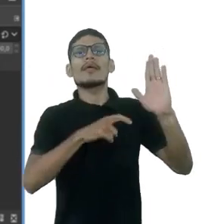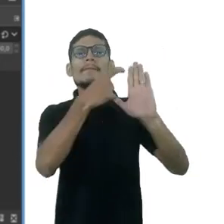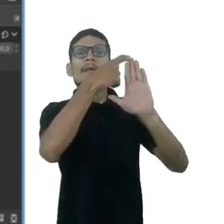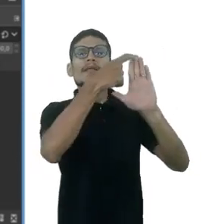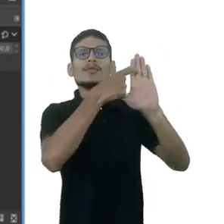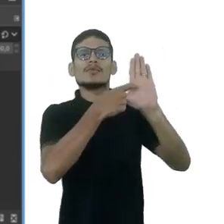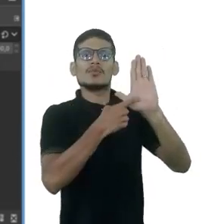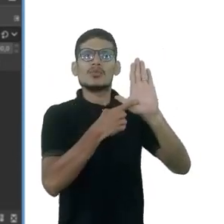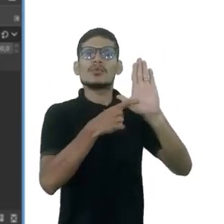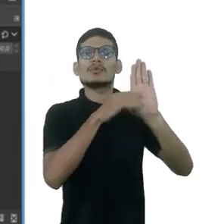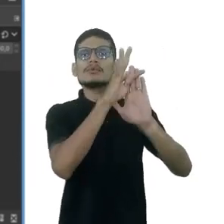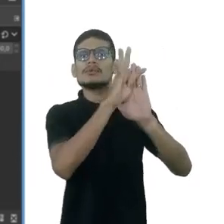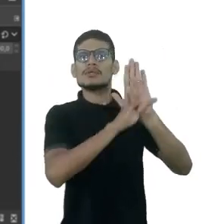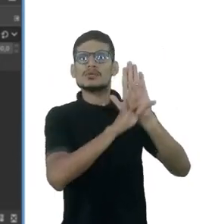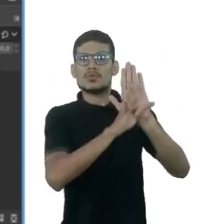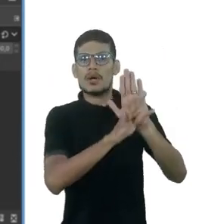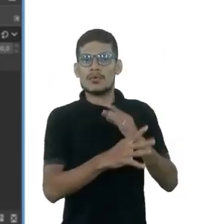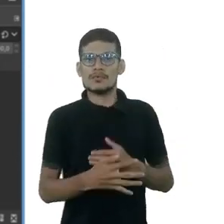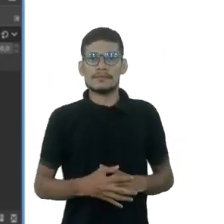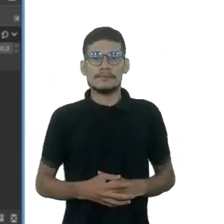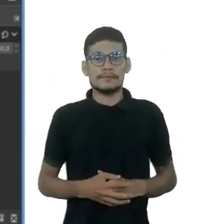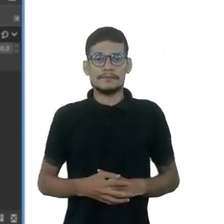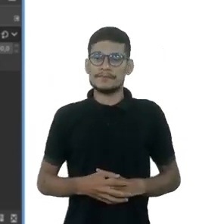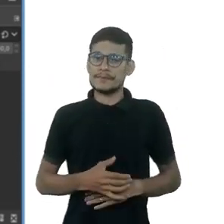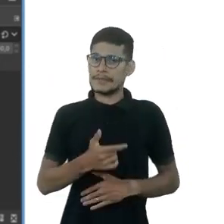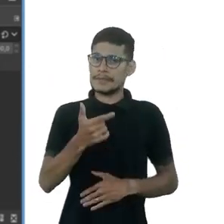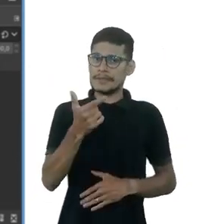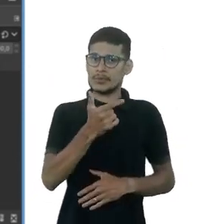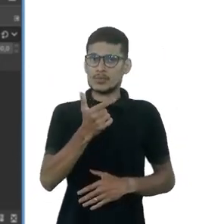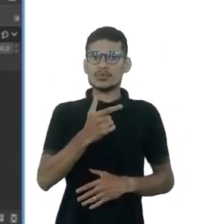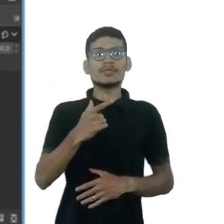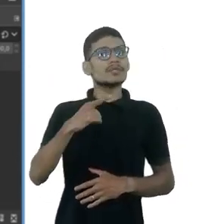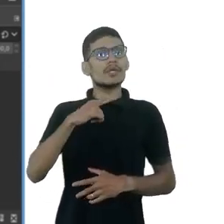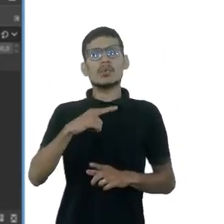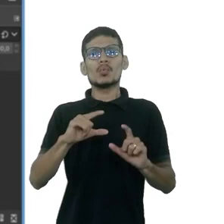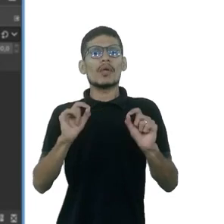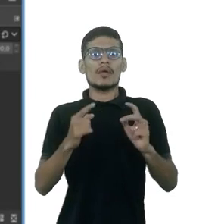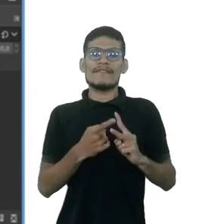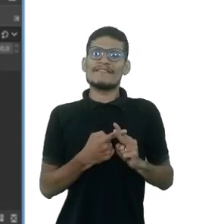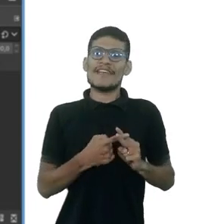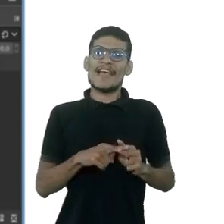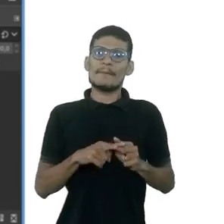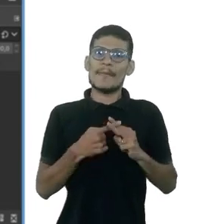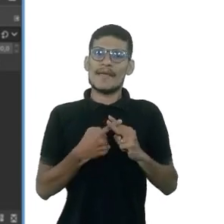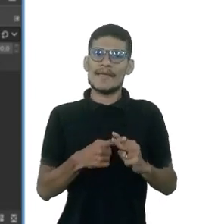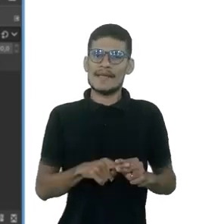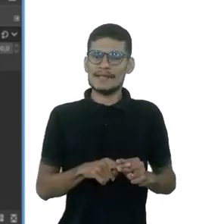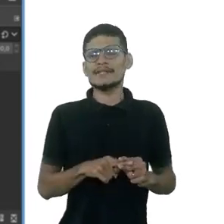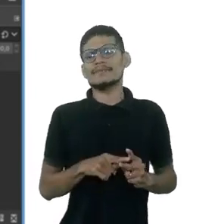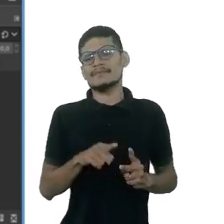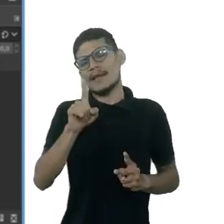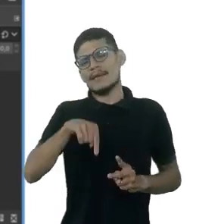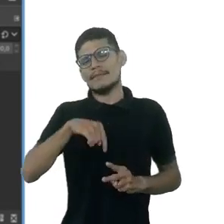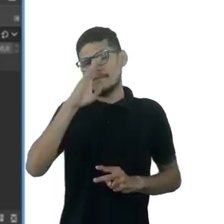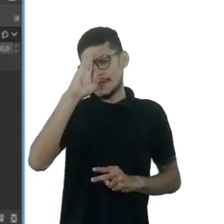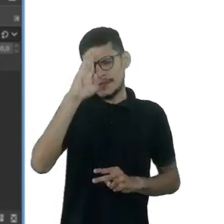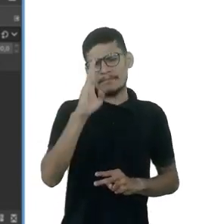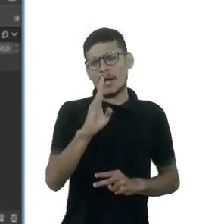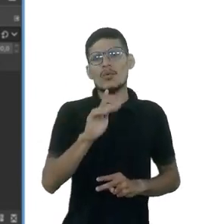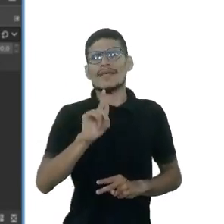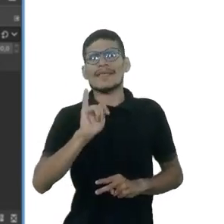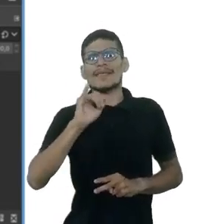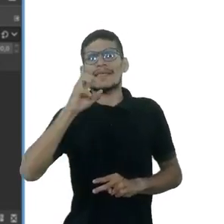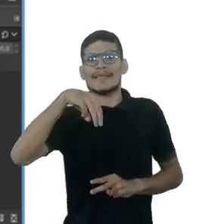textual, ok? No segundo, a gente tem as ferramentas, que são as ferramentas principais do quê? Do